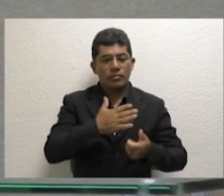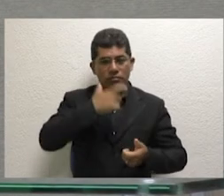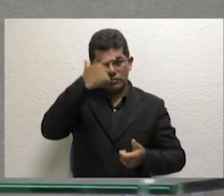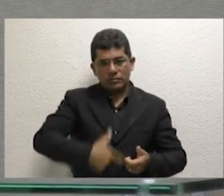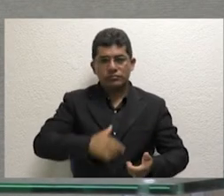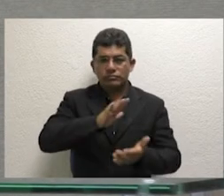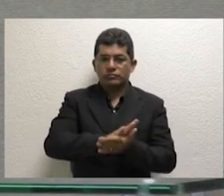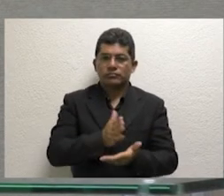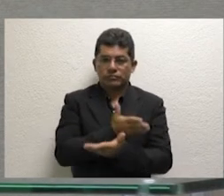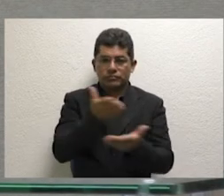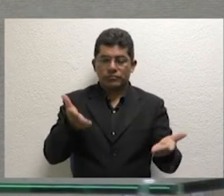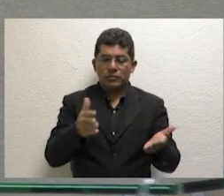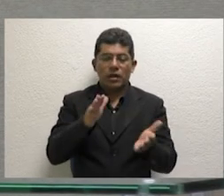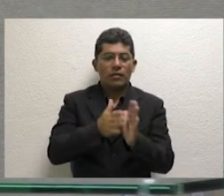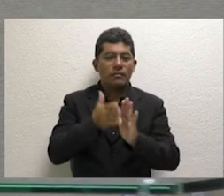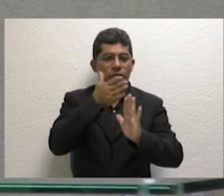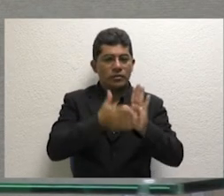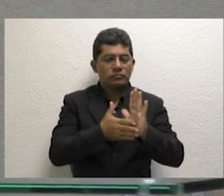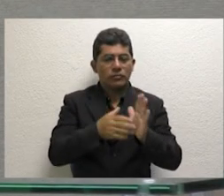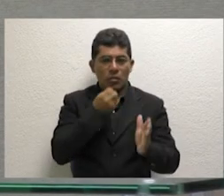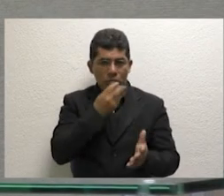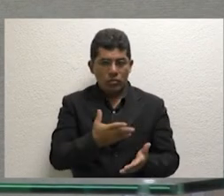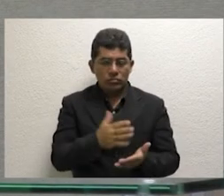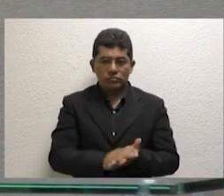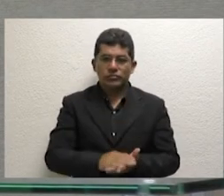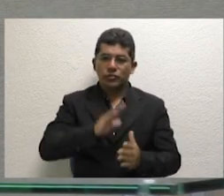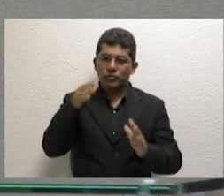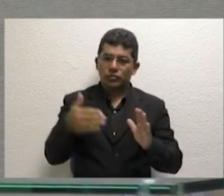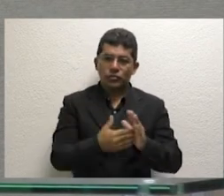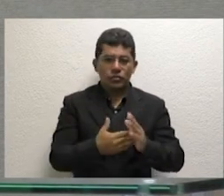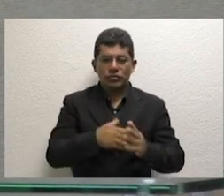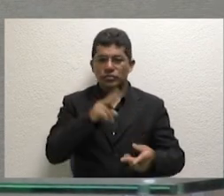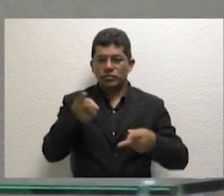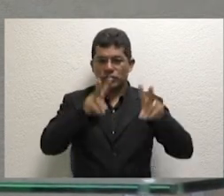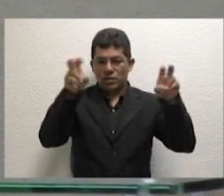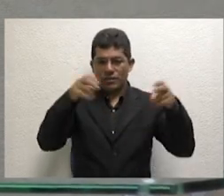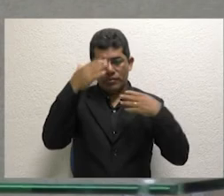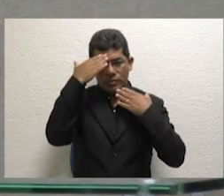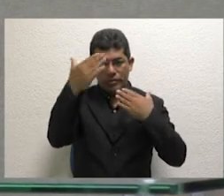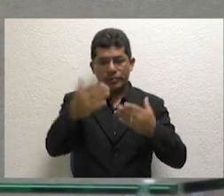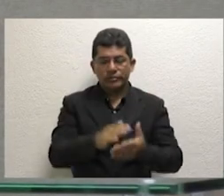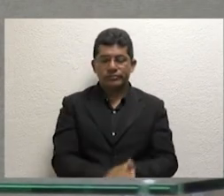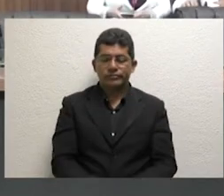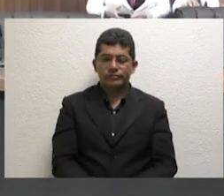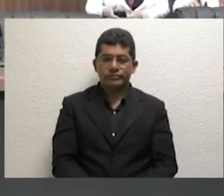pela iniciativa louvável sobre todos os aspectos muito obrigado